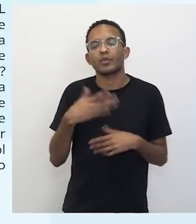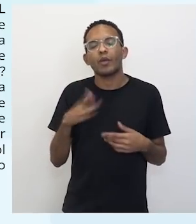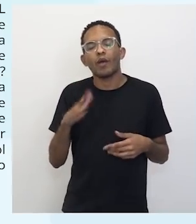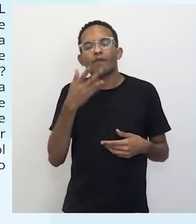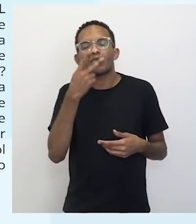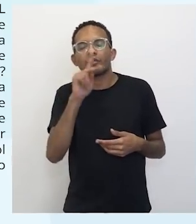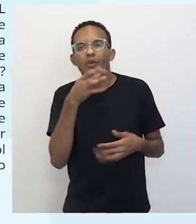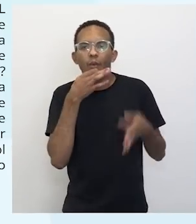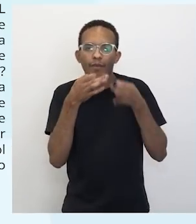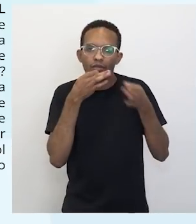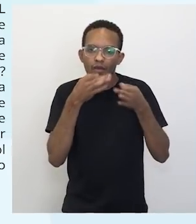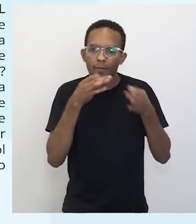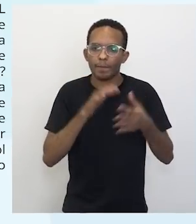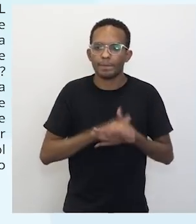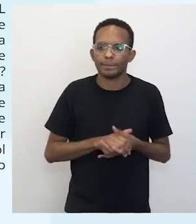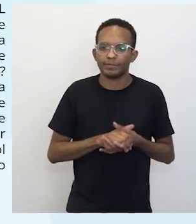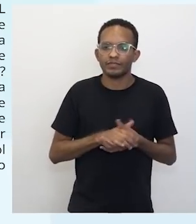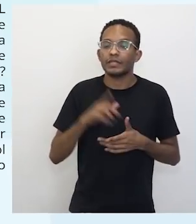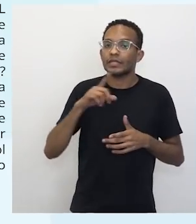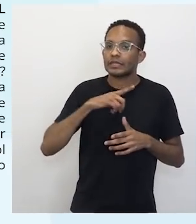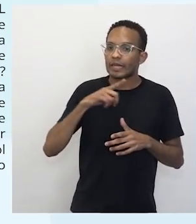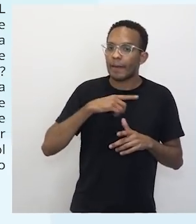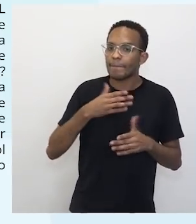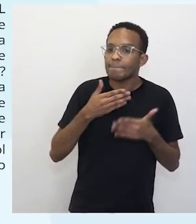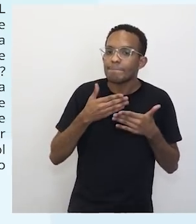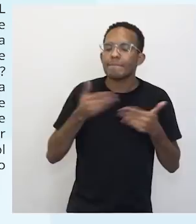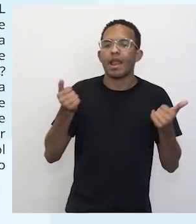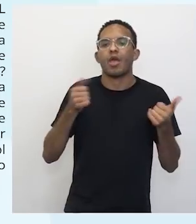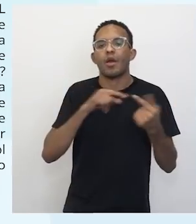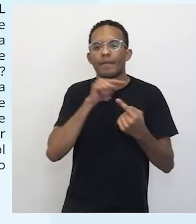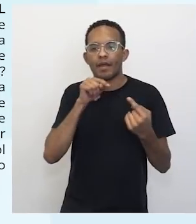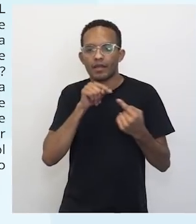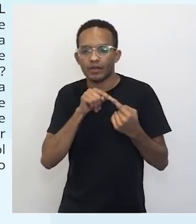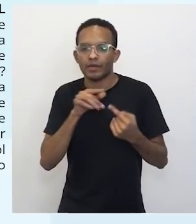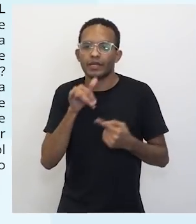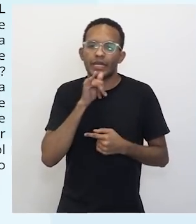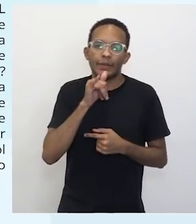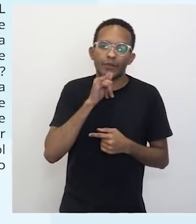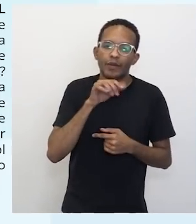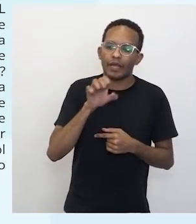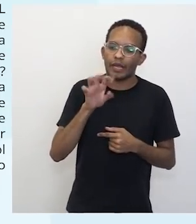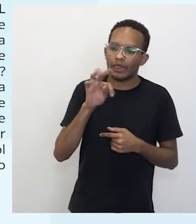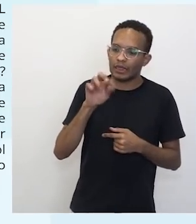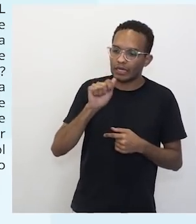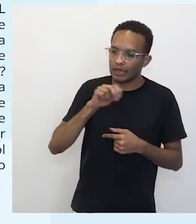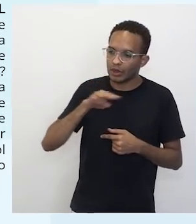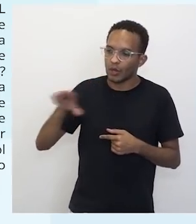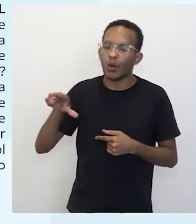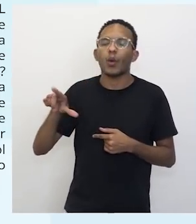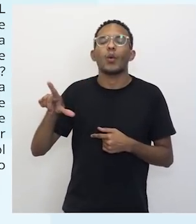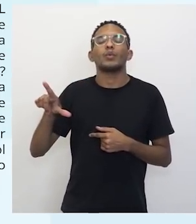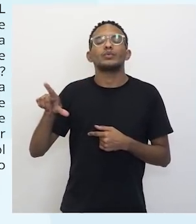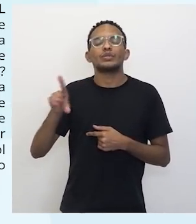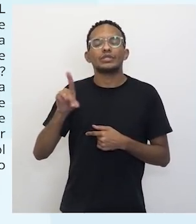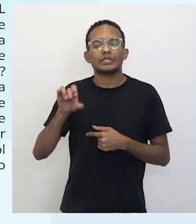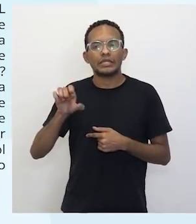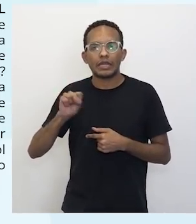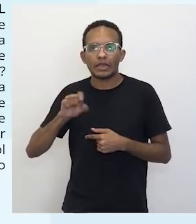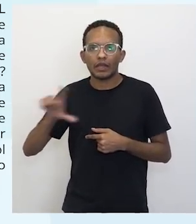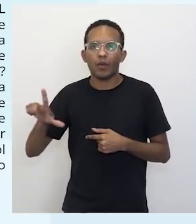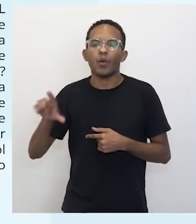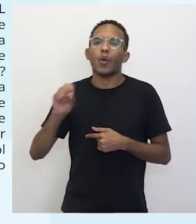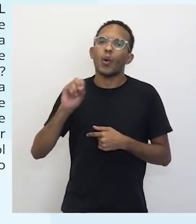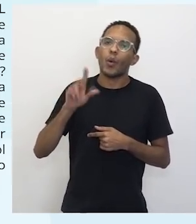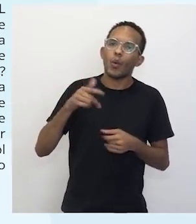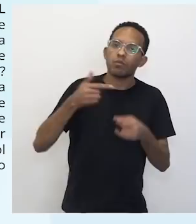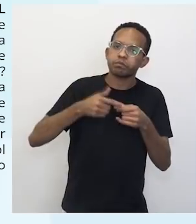acha aqui que tem maior rendimento? O etanol, o óleo diesel, a gasolina ou a gasolina